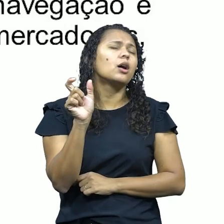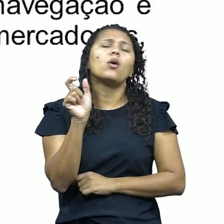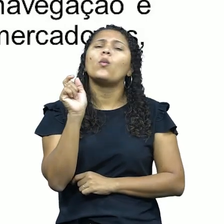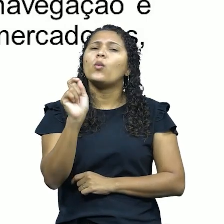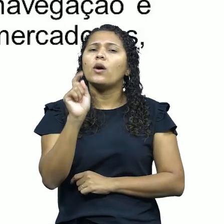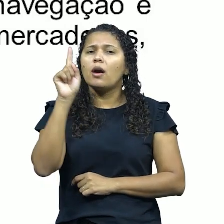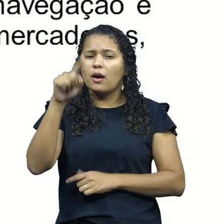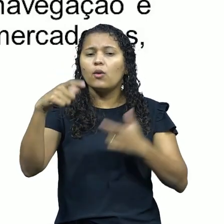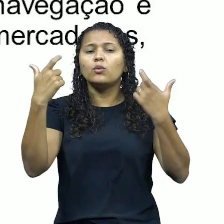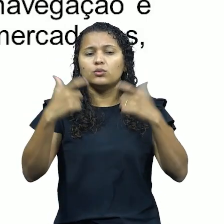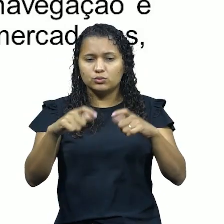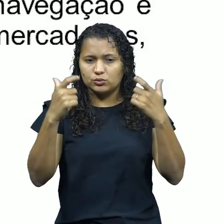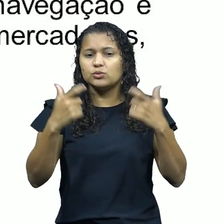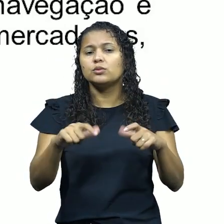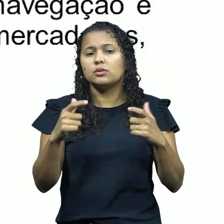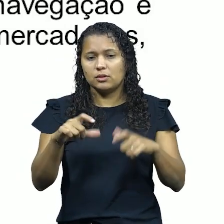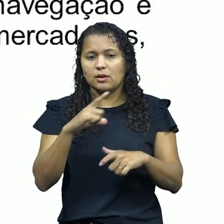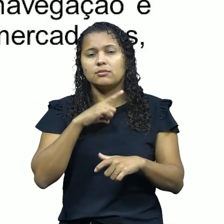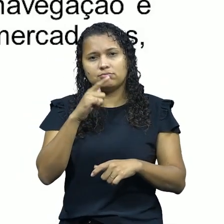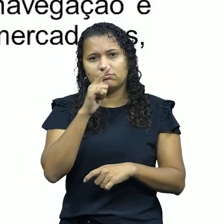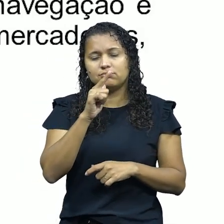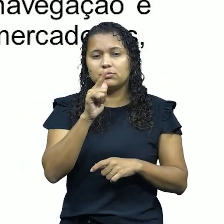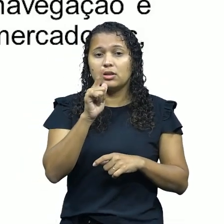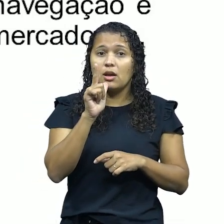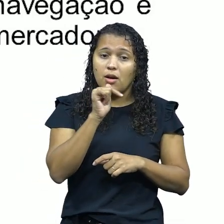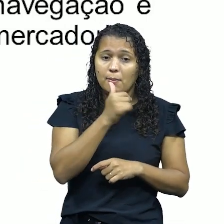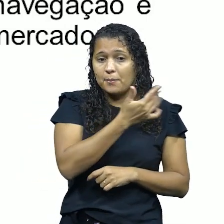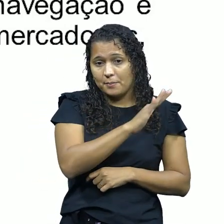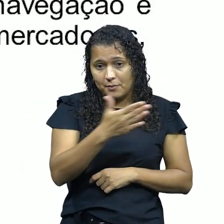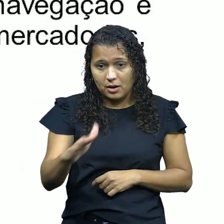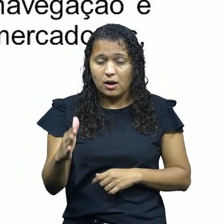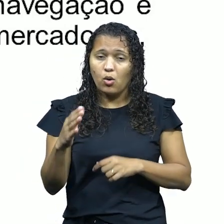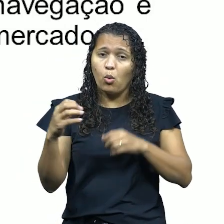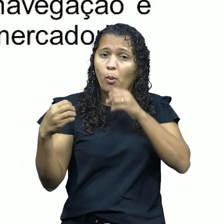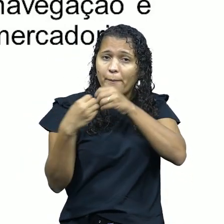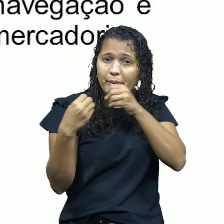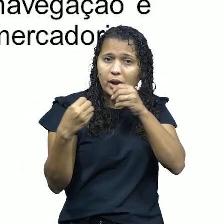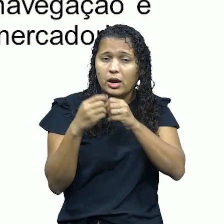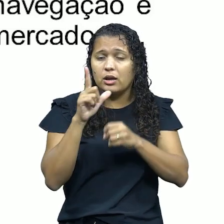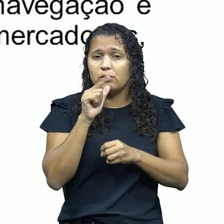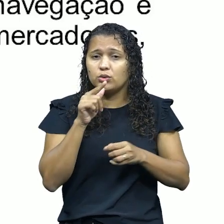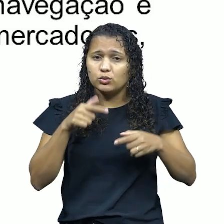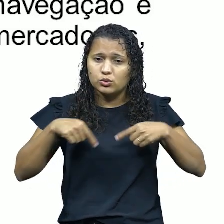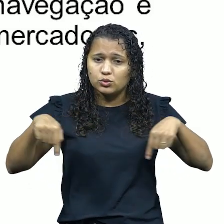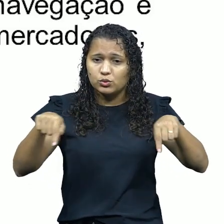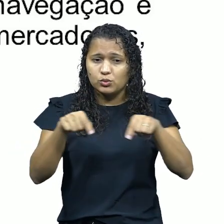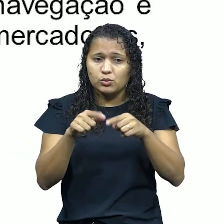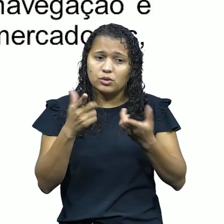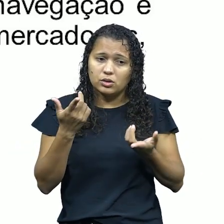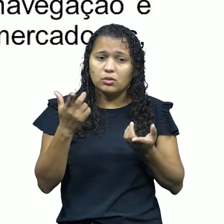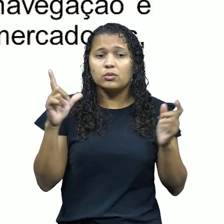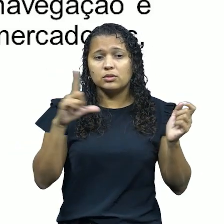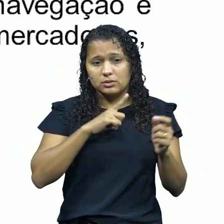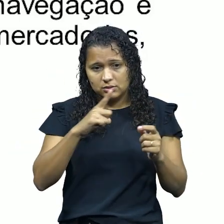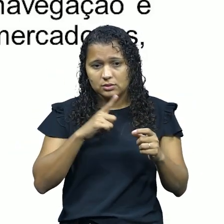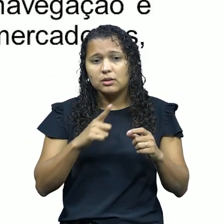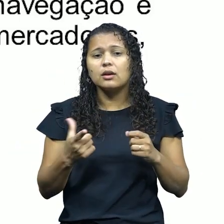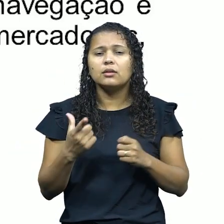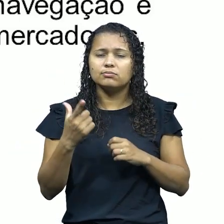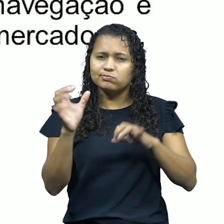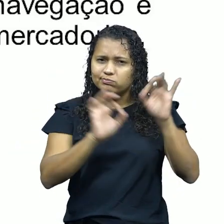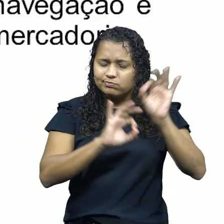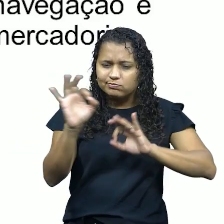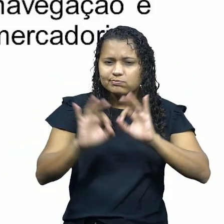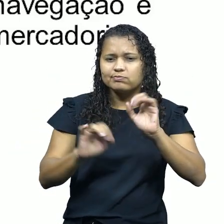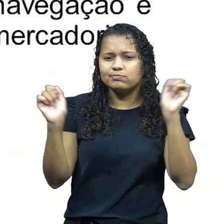é um lugar abrigado no litoral, ou à margem de um rio, lago ou lagoa. Ele é dotado de instalações